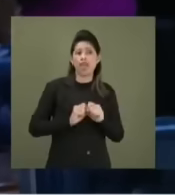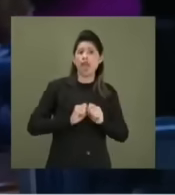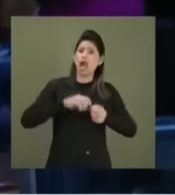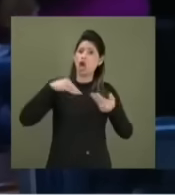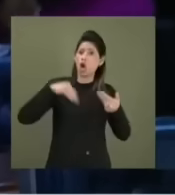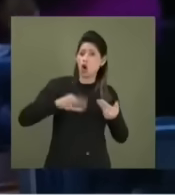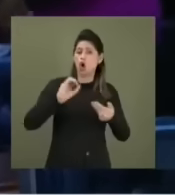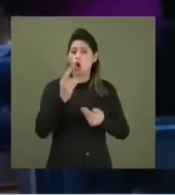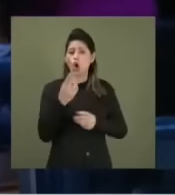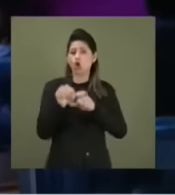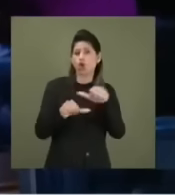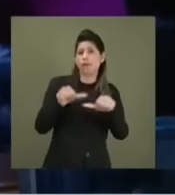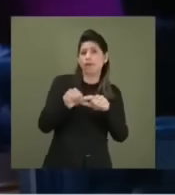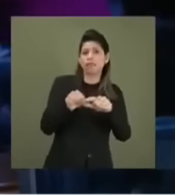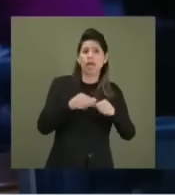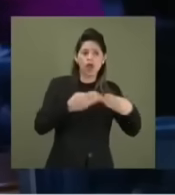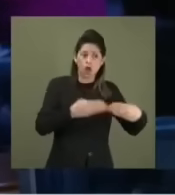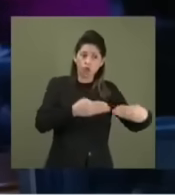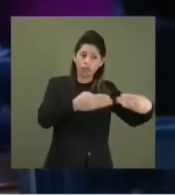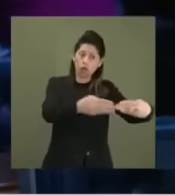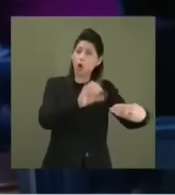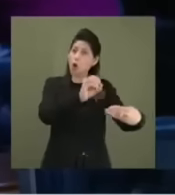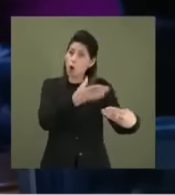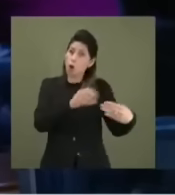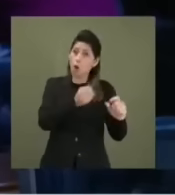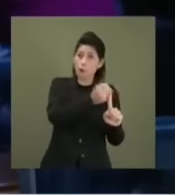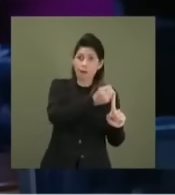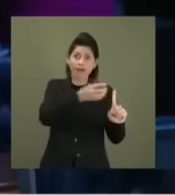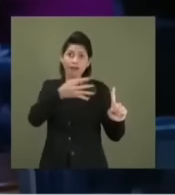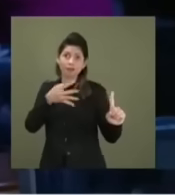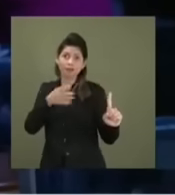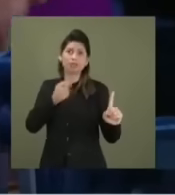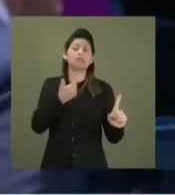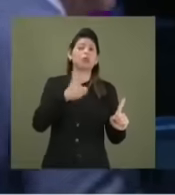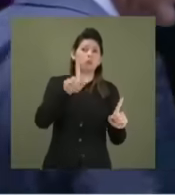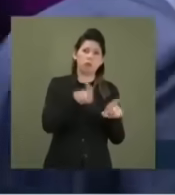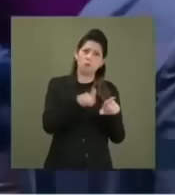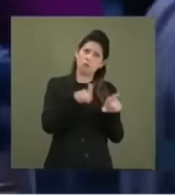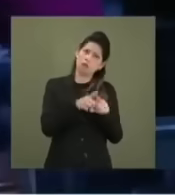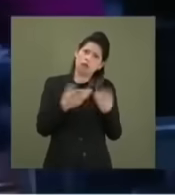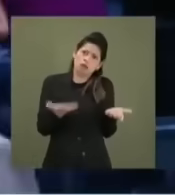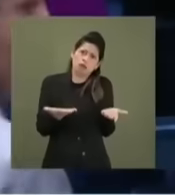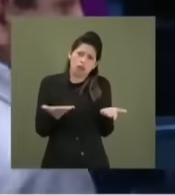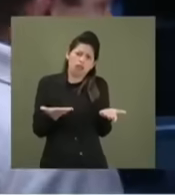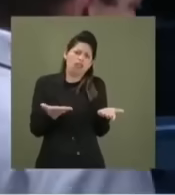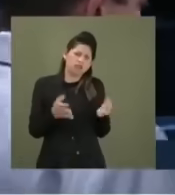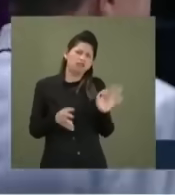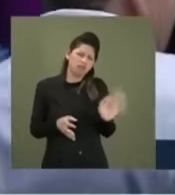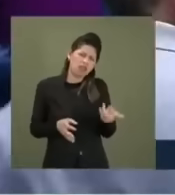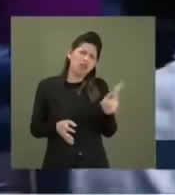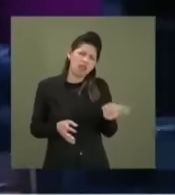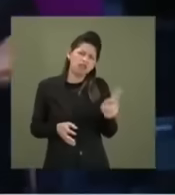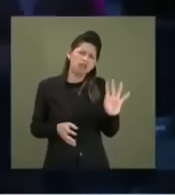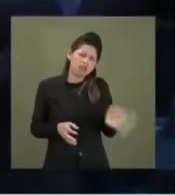Ferraioli, no Brasil. Eu fui o procurador de justiça mais garantista, junto com o procurador